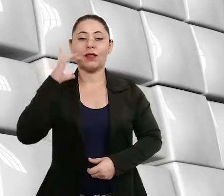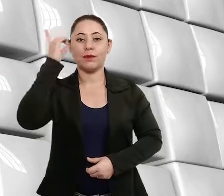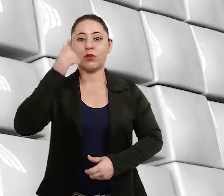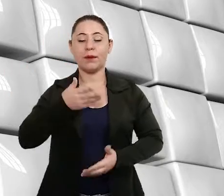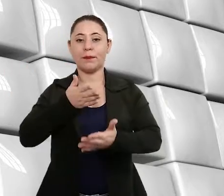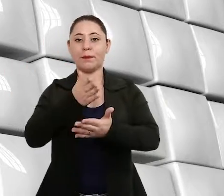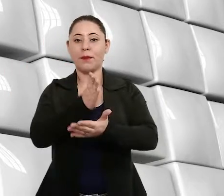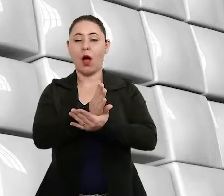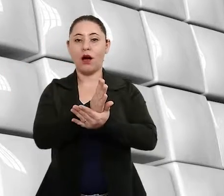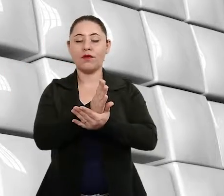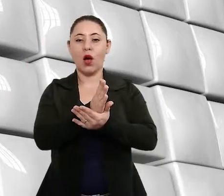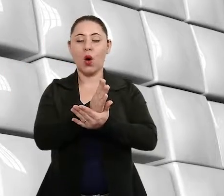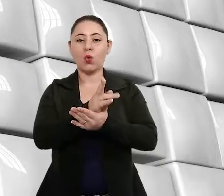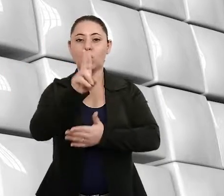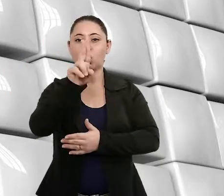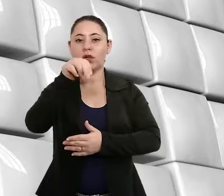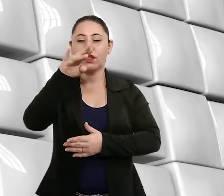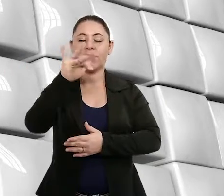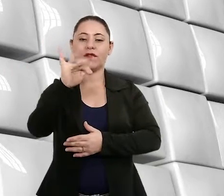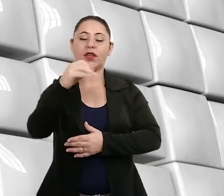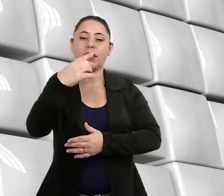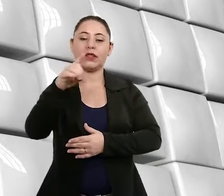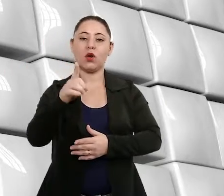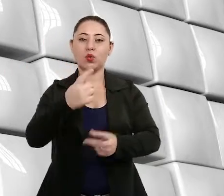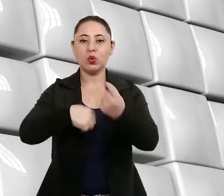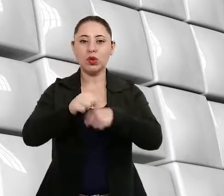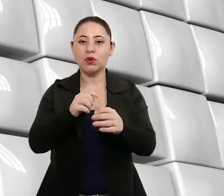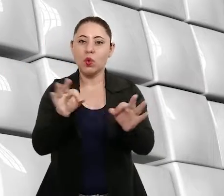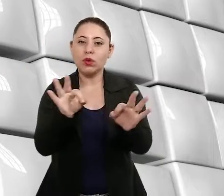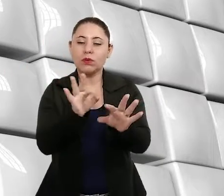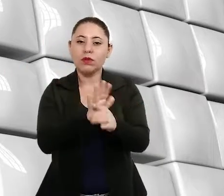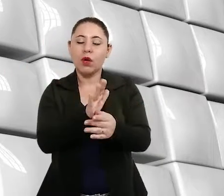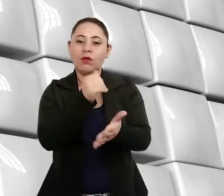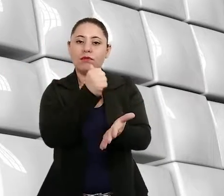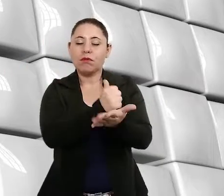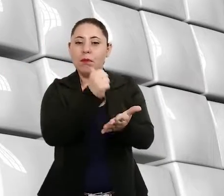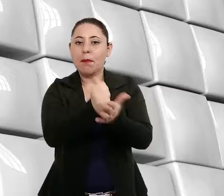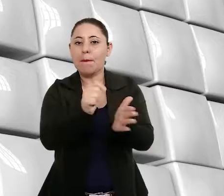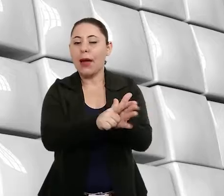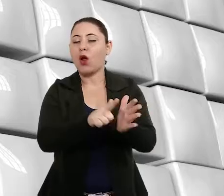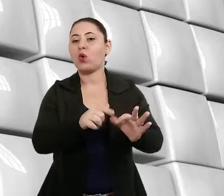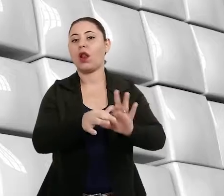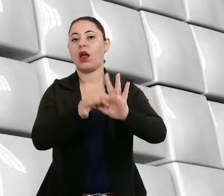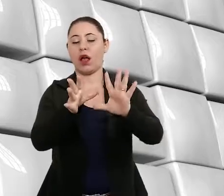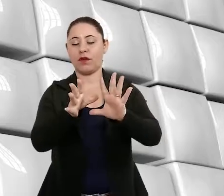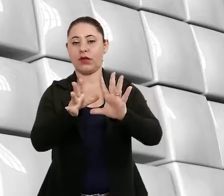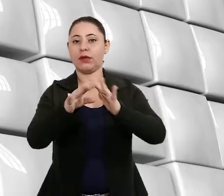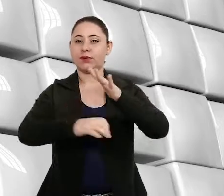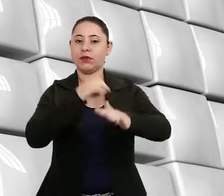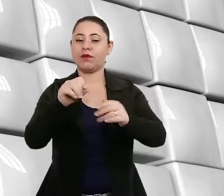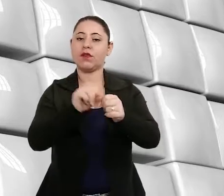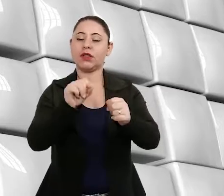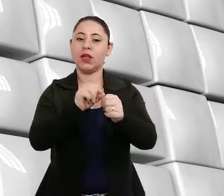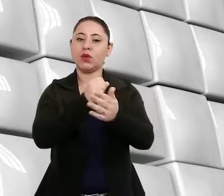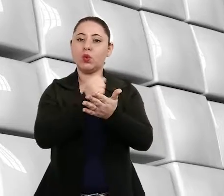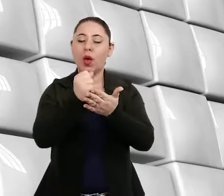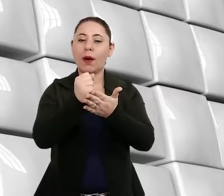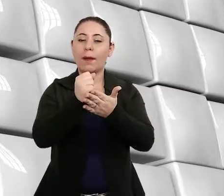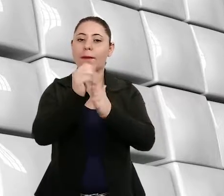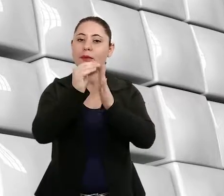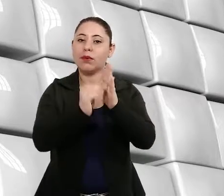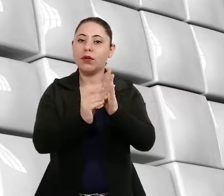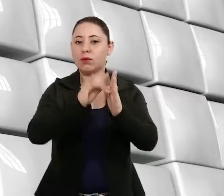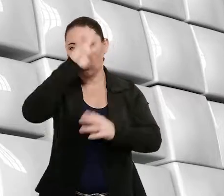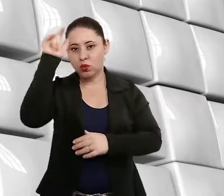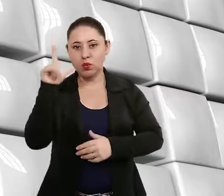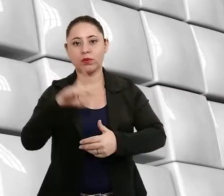Olá, deputados aprovam unificação e desburocratização nos processos de obtenção de alvarás, tornando esses atos mais